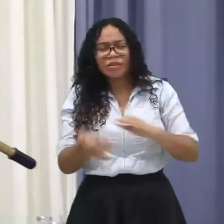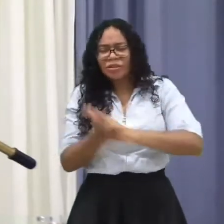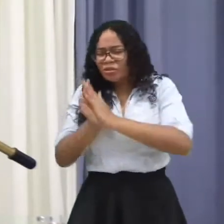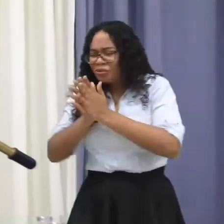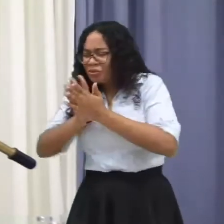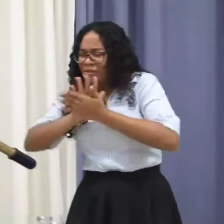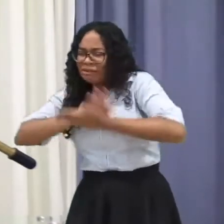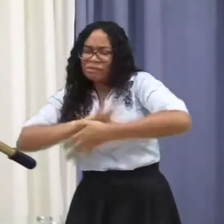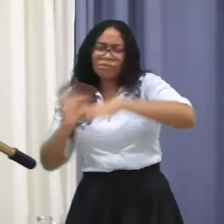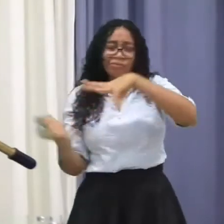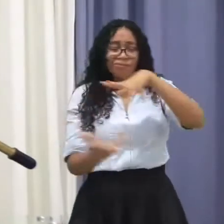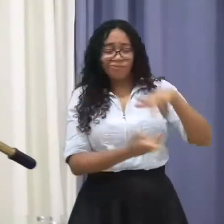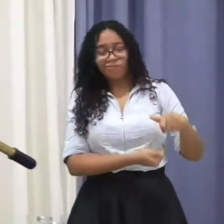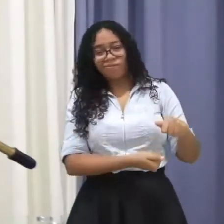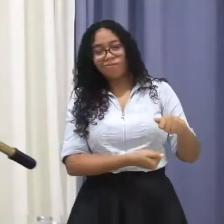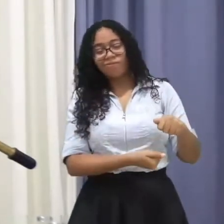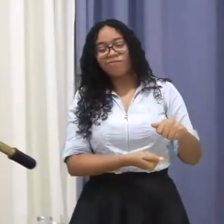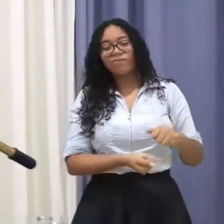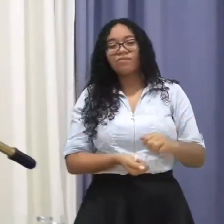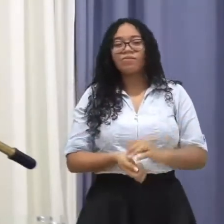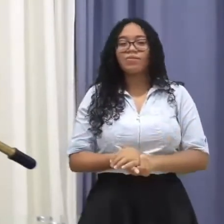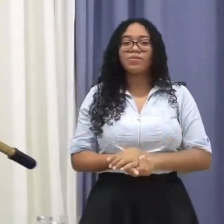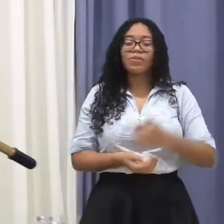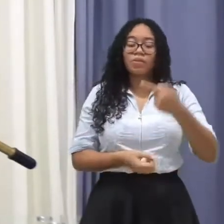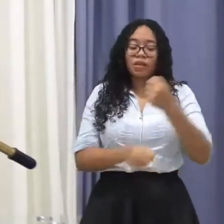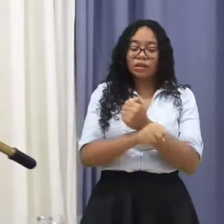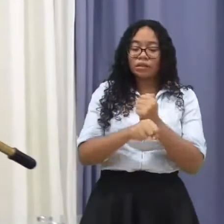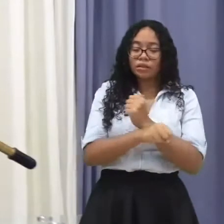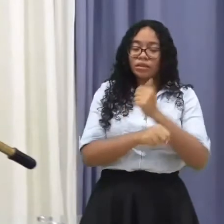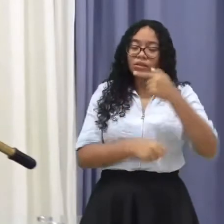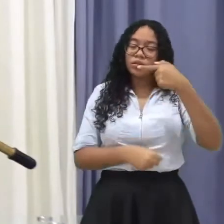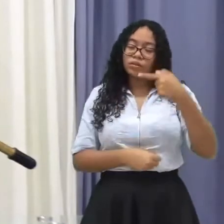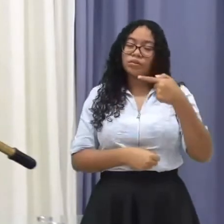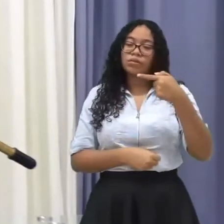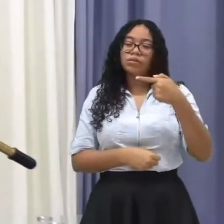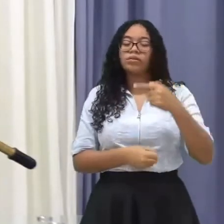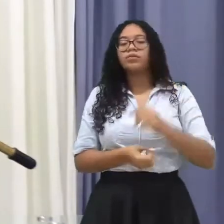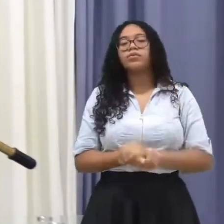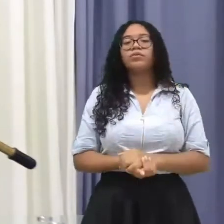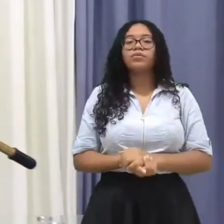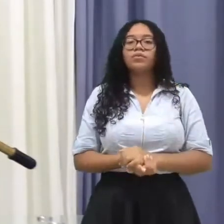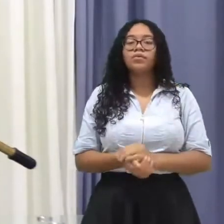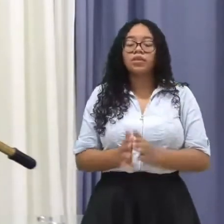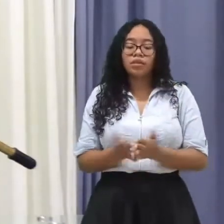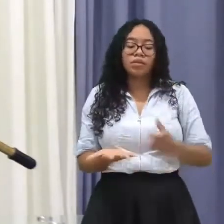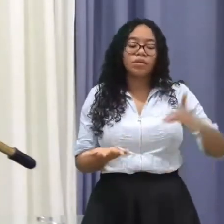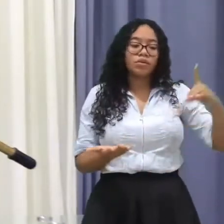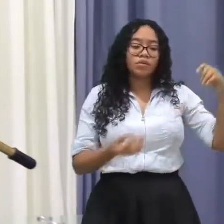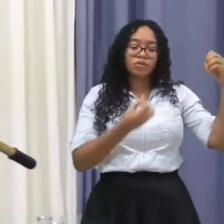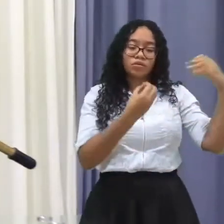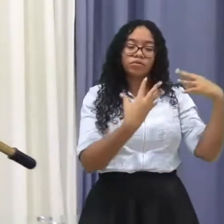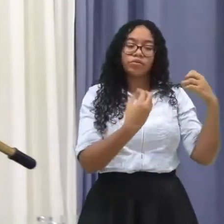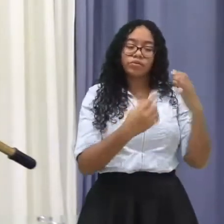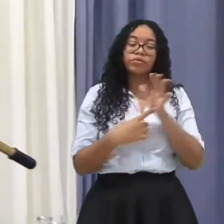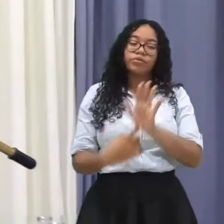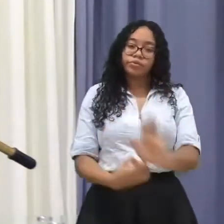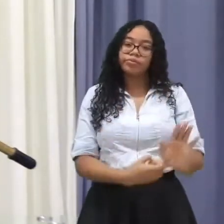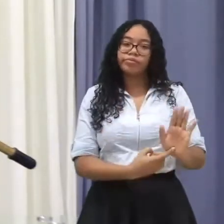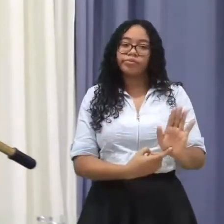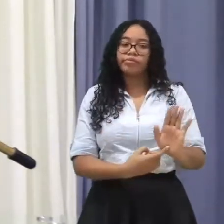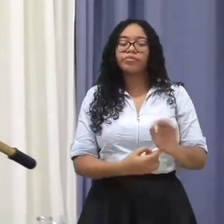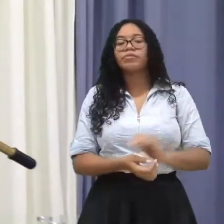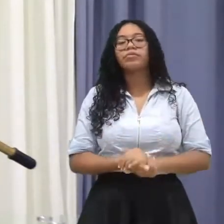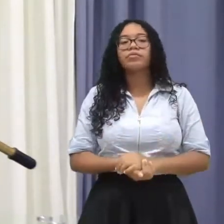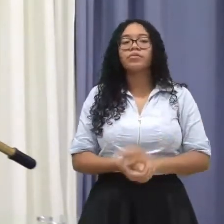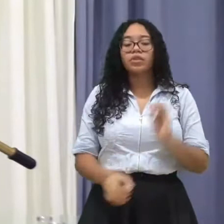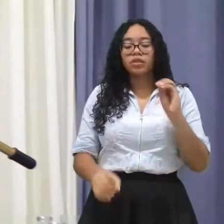catástrofes, porque aí dentro desses 7 anos estão os anos que Daniel falou, e também dentro desses 7